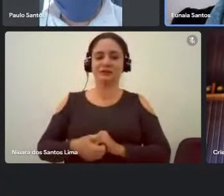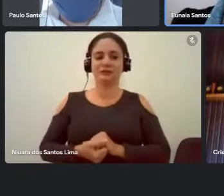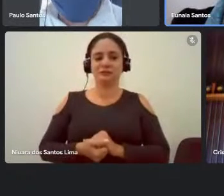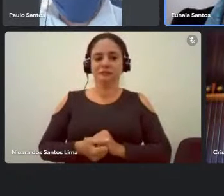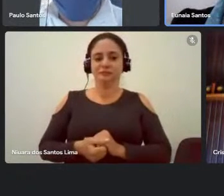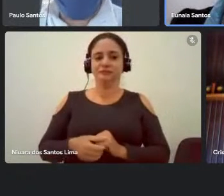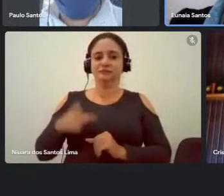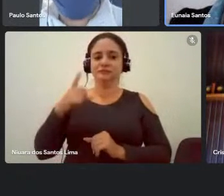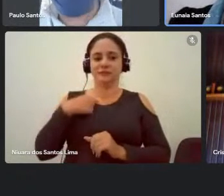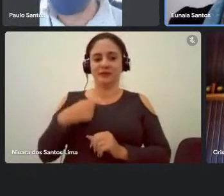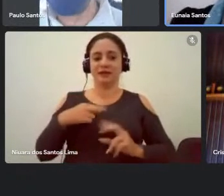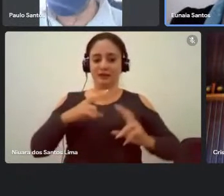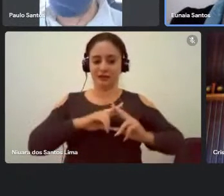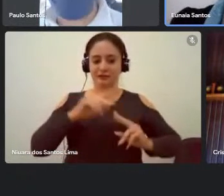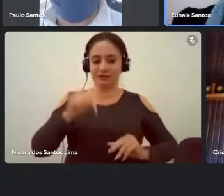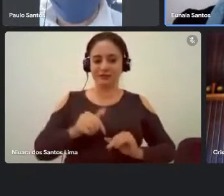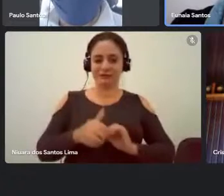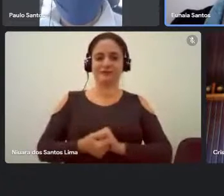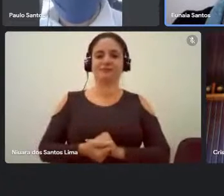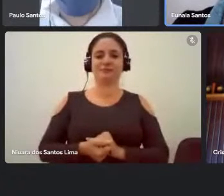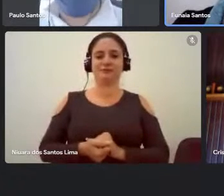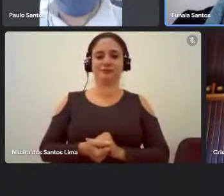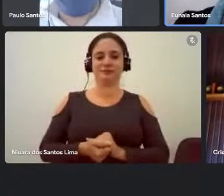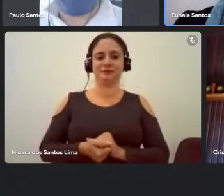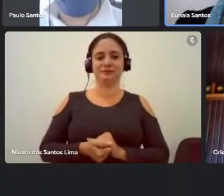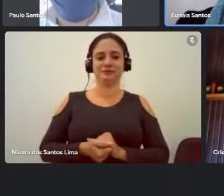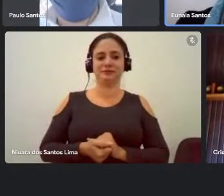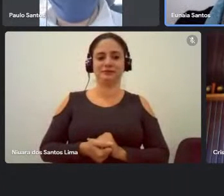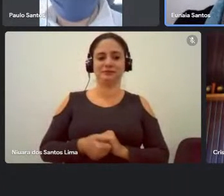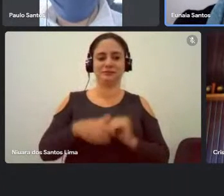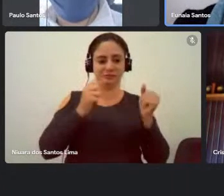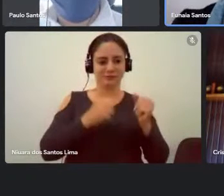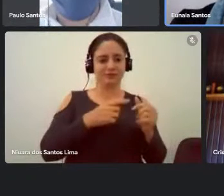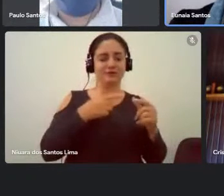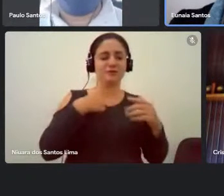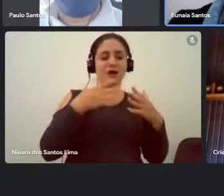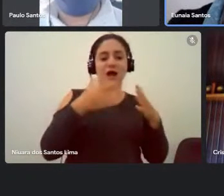campo de Guajará-Mirim. E passo a palavra para o senhor,